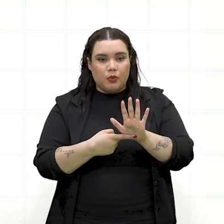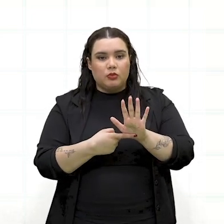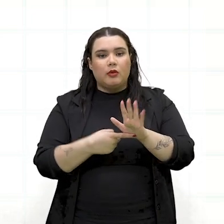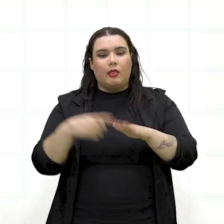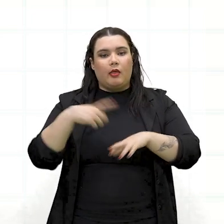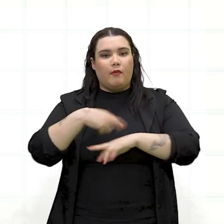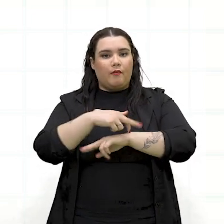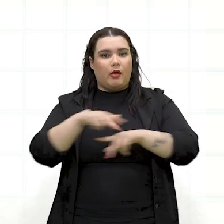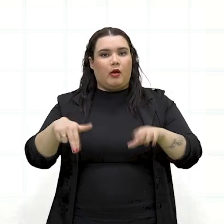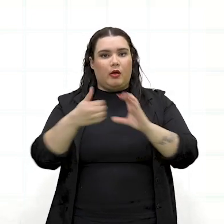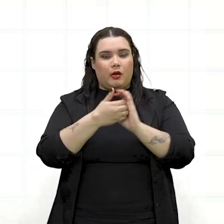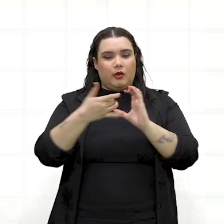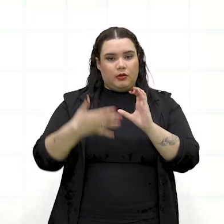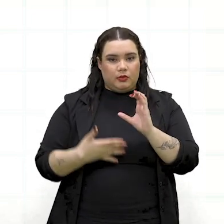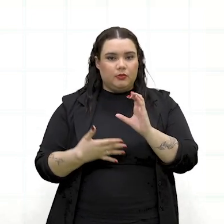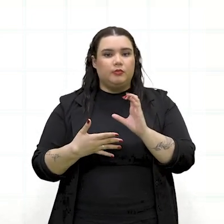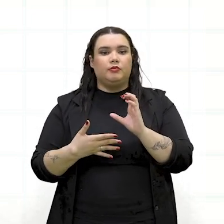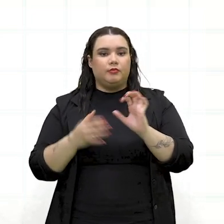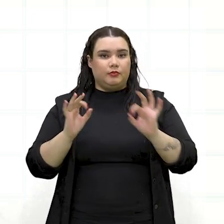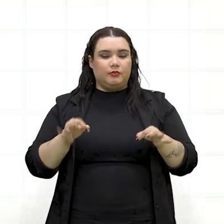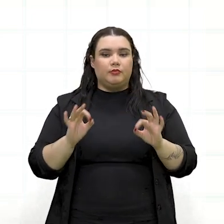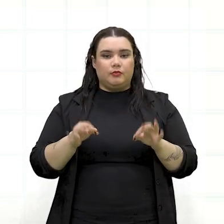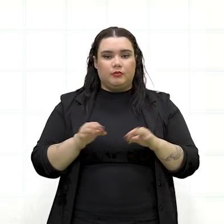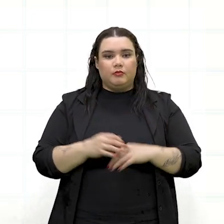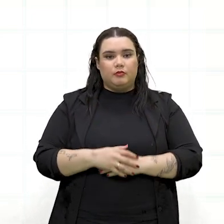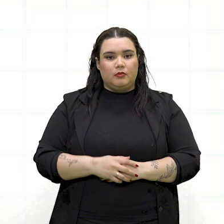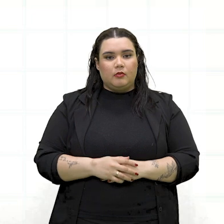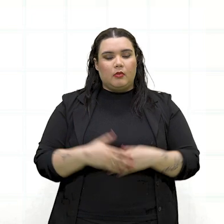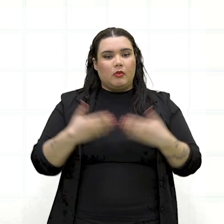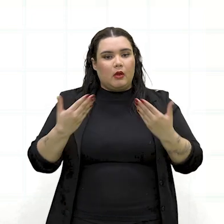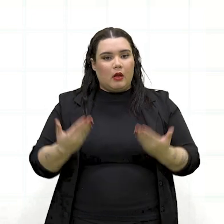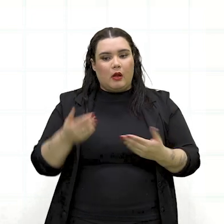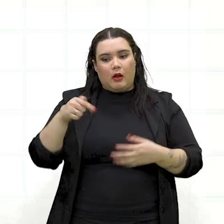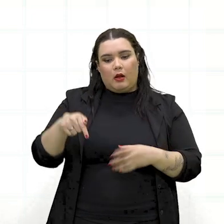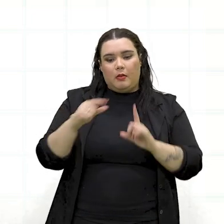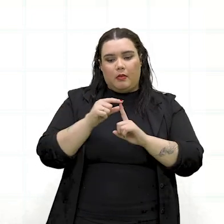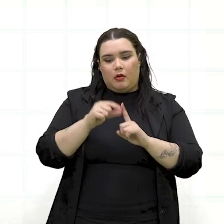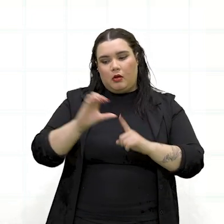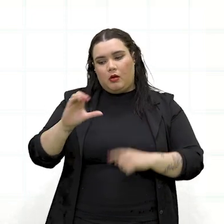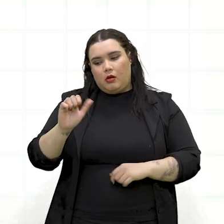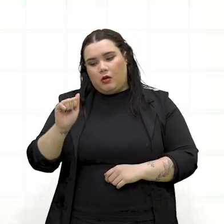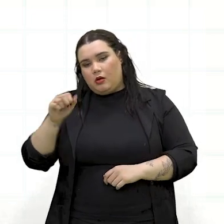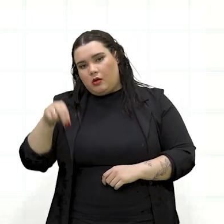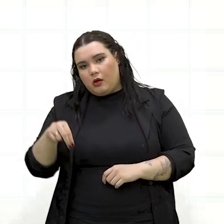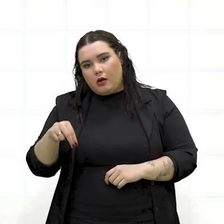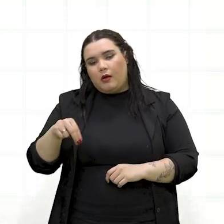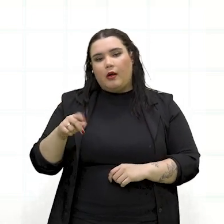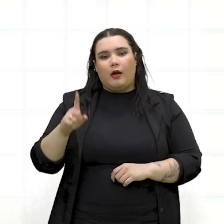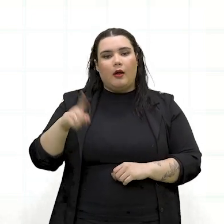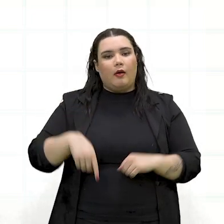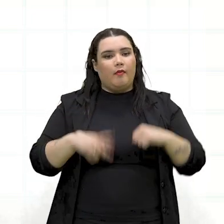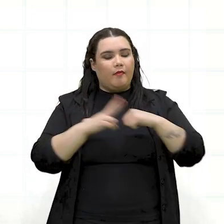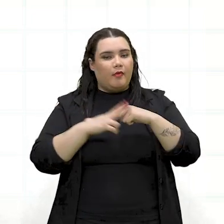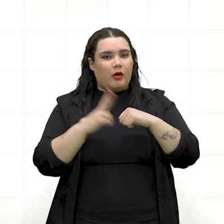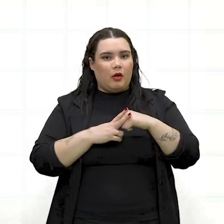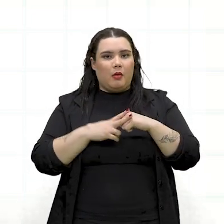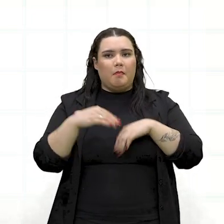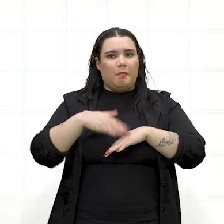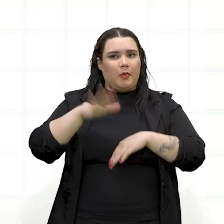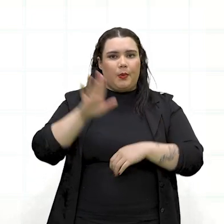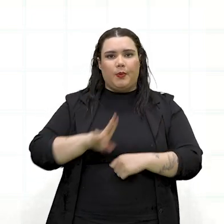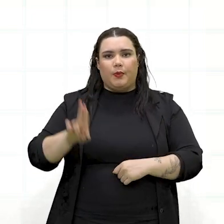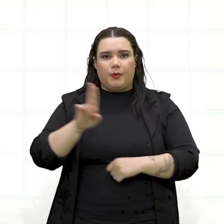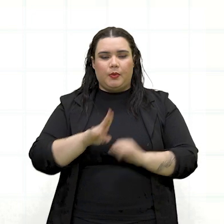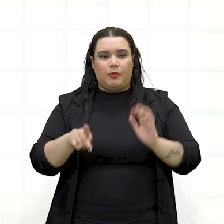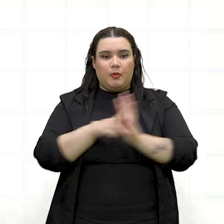várias características, certo? E na verdade esse can, ele é um dos verbos mais utilizados da